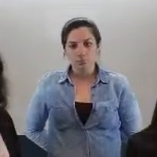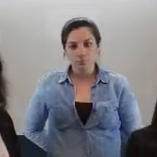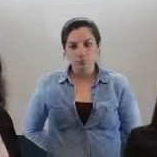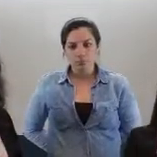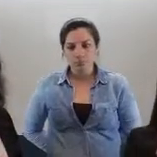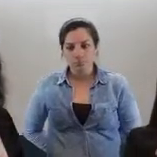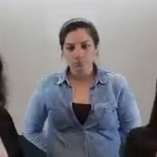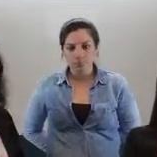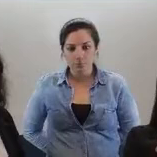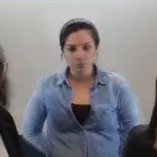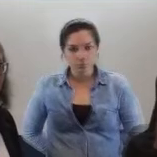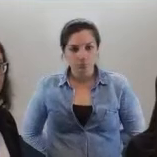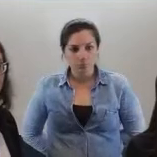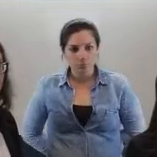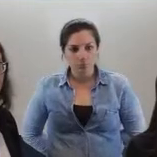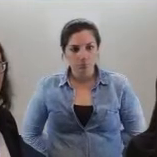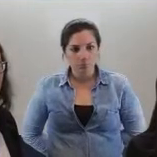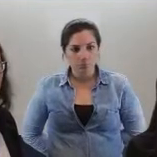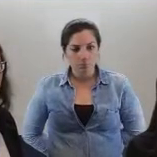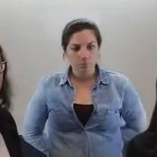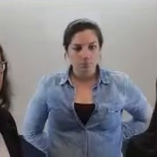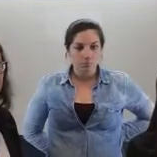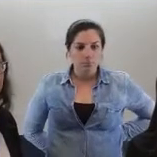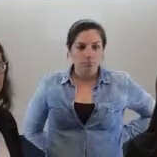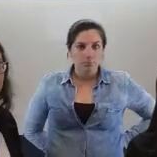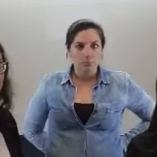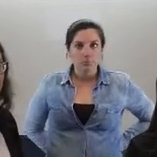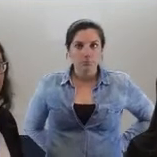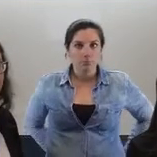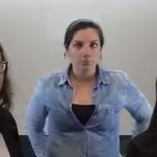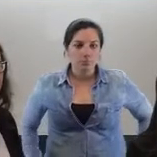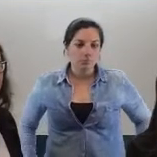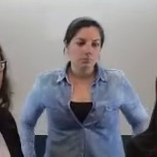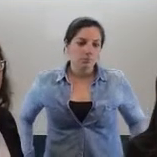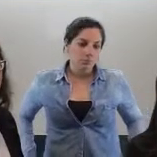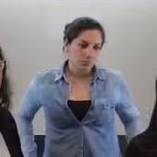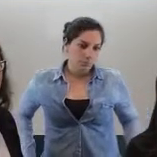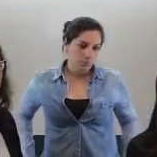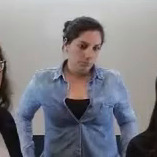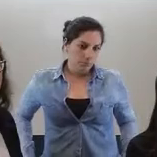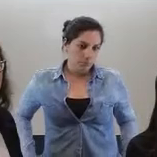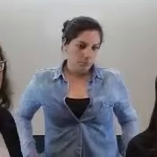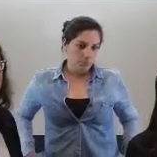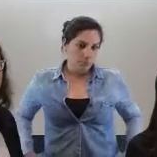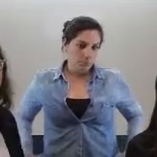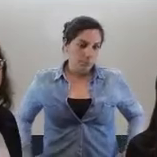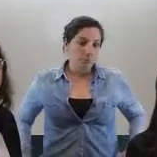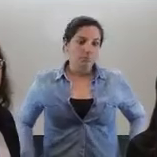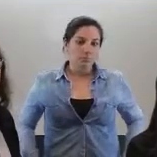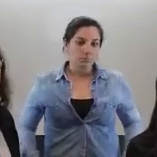que tem aqui nesse livro. O que é uma pesquisa bibliográfica e suas